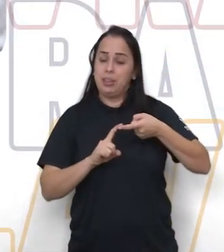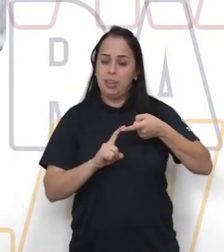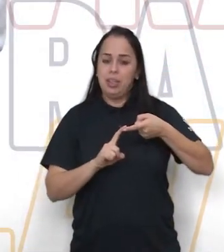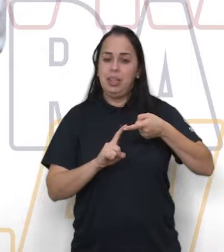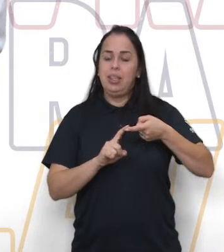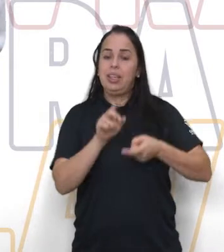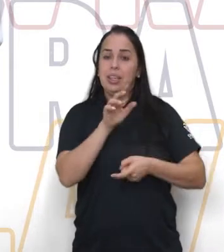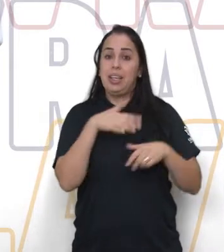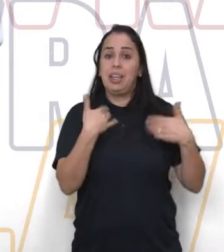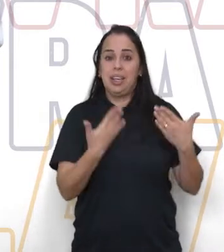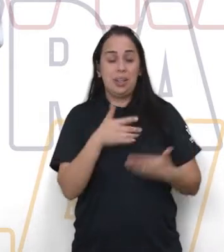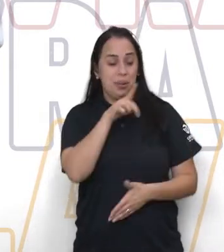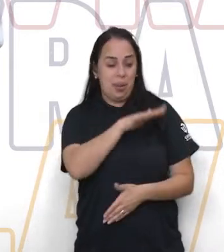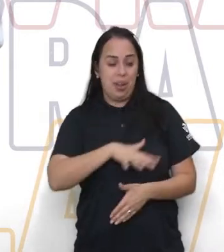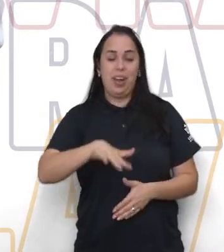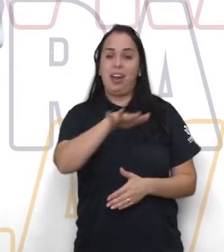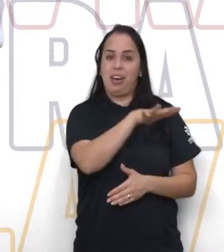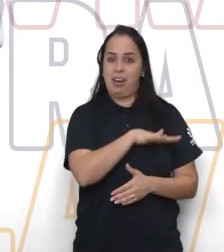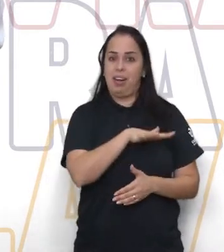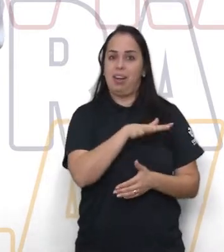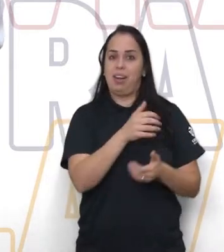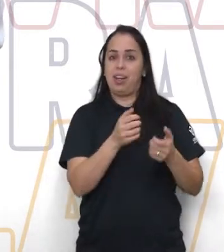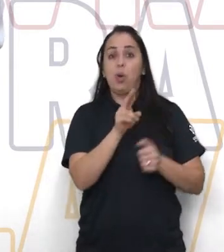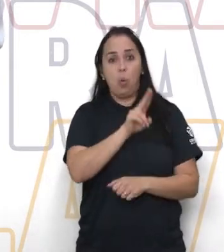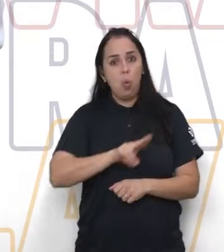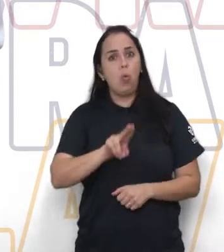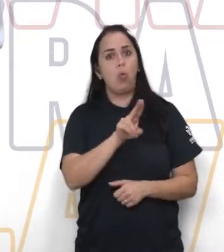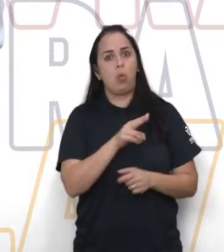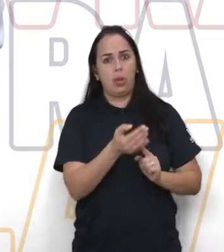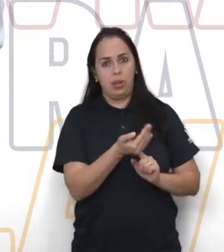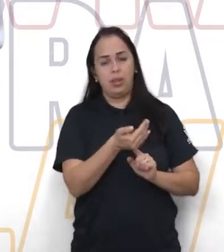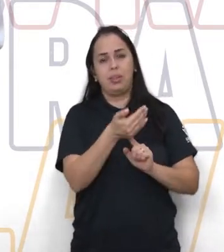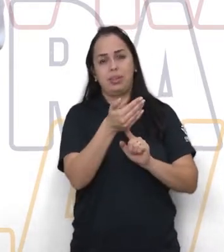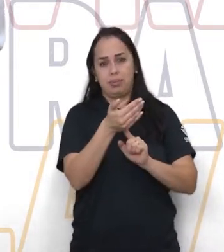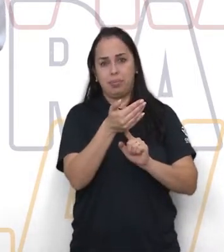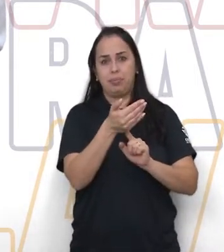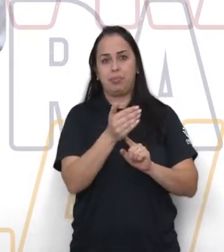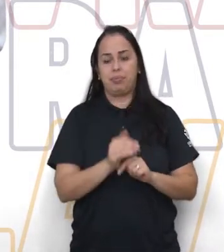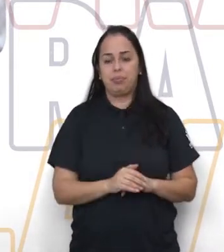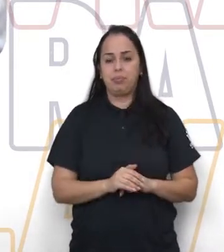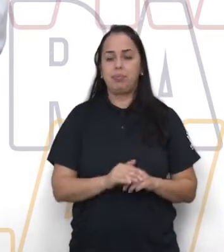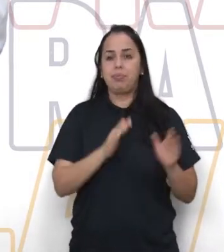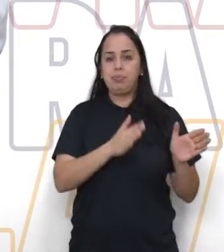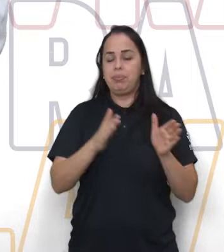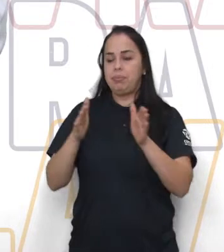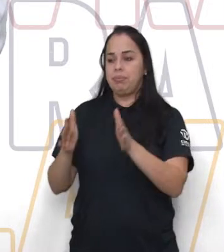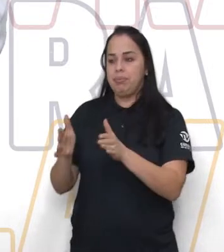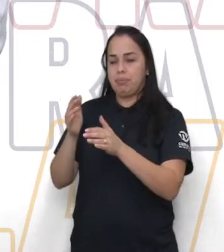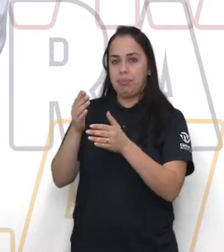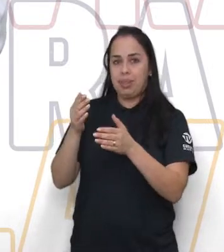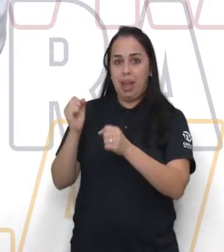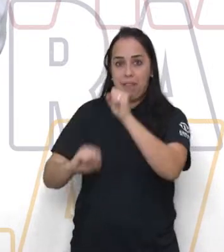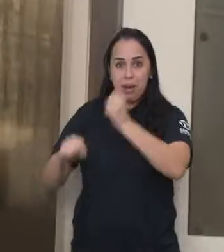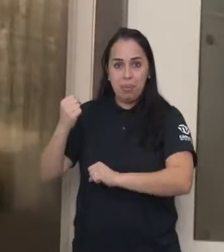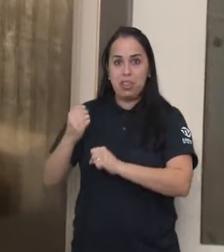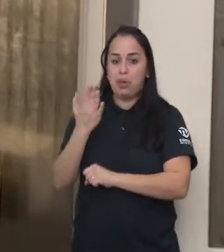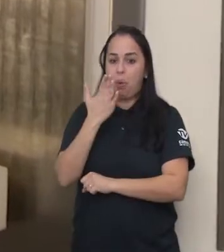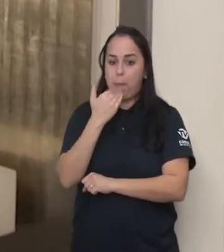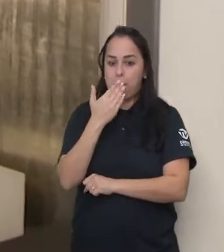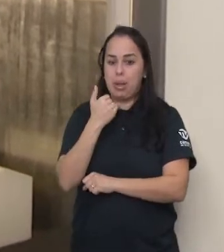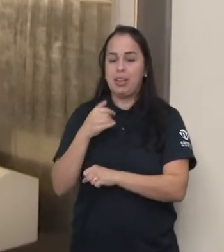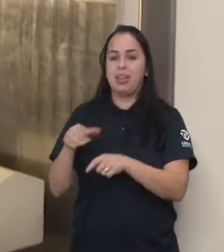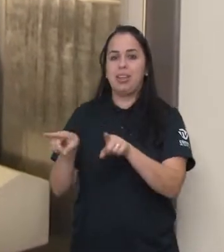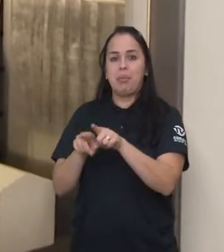automotiva Sem dúvida é uma indústria que usa muito incorpora Essas tecnologias depois vem a indústria de alimentos e bebidas